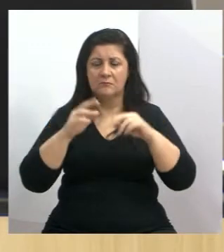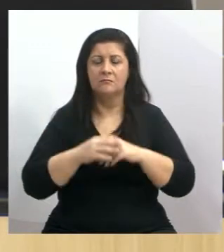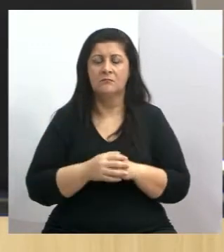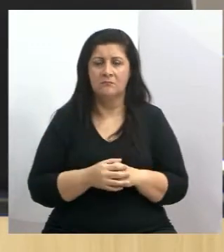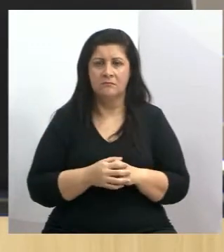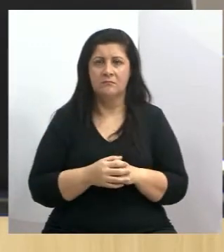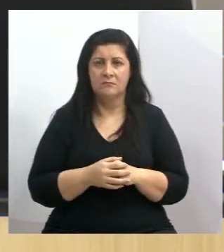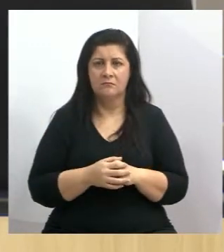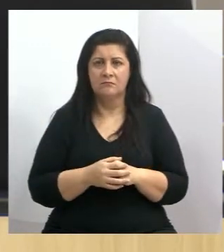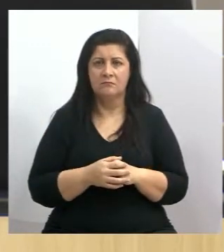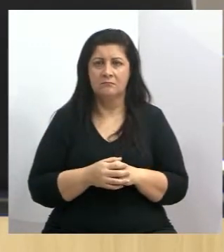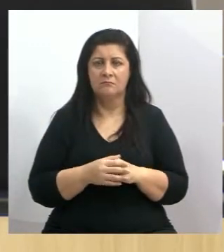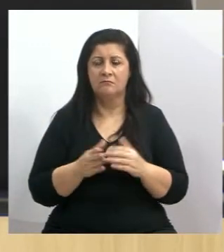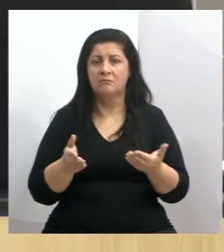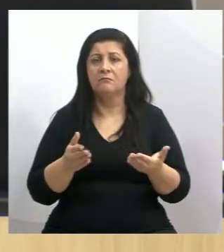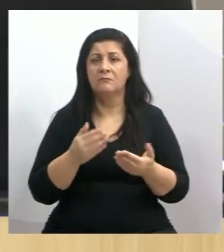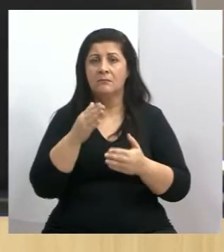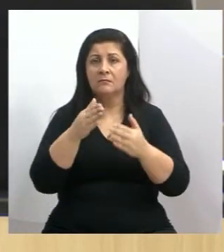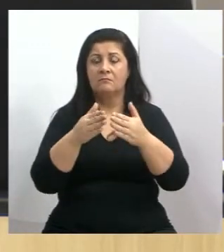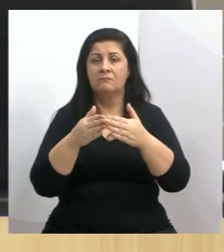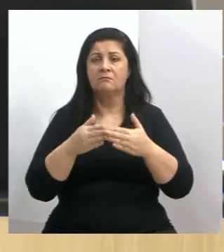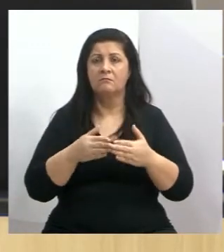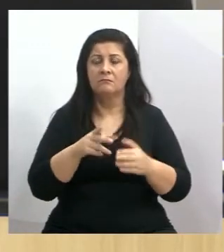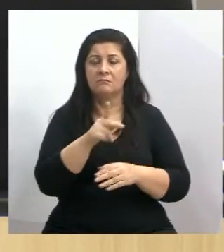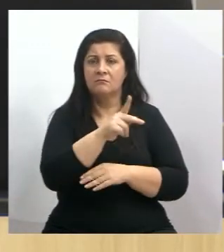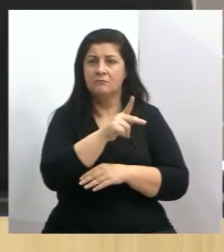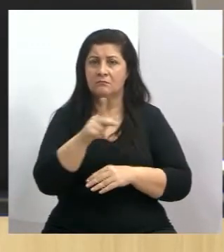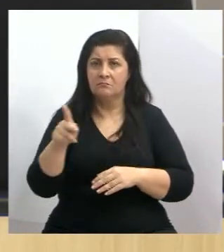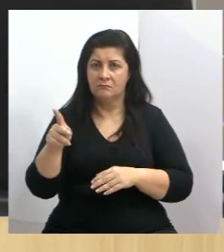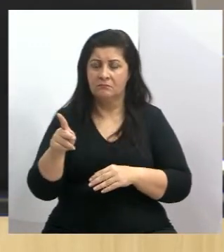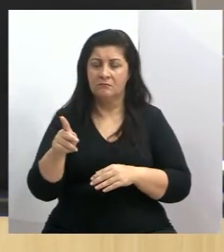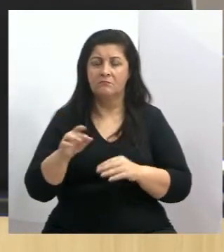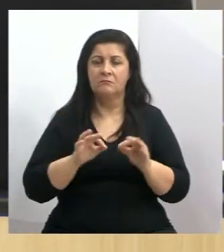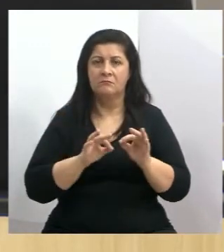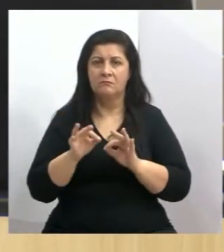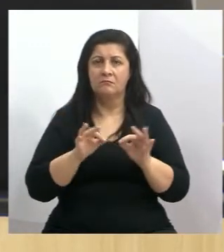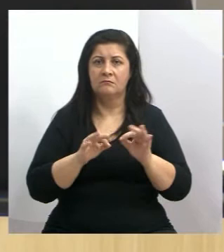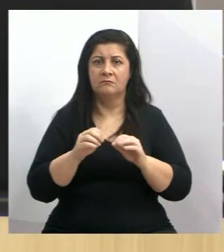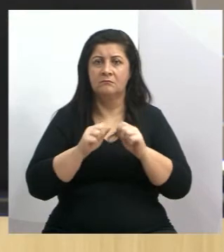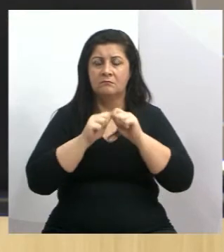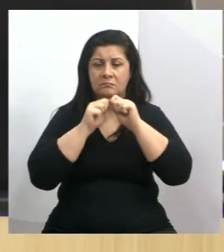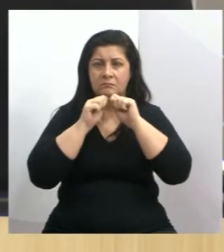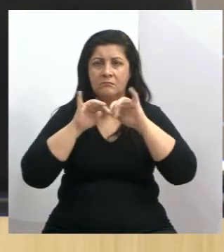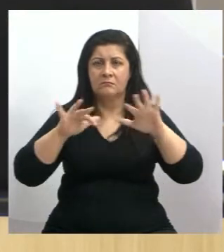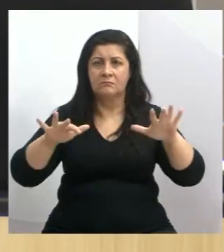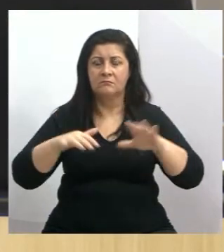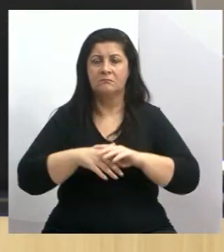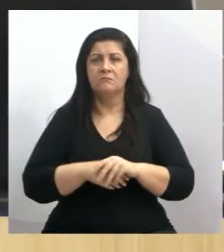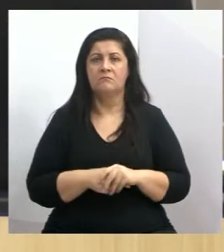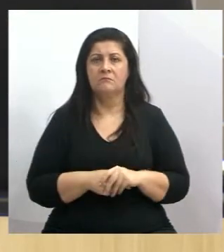respeitosamente requeremos a presença casa que seja adotado experiência habituais por a divulgação da presente manifestação